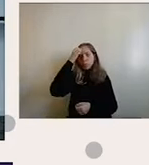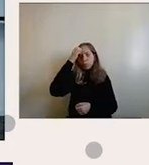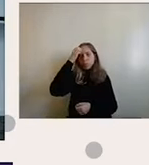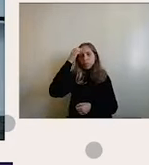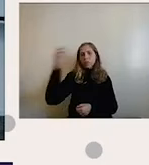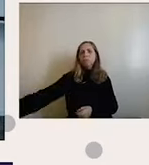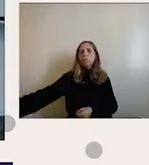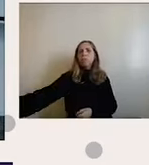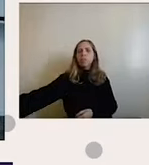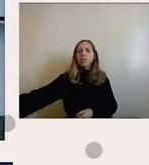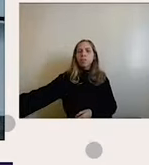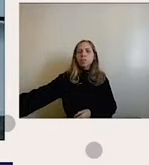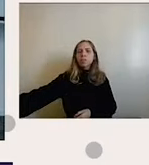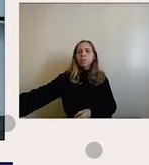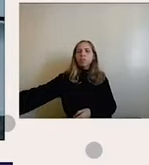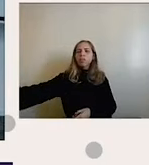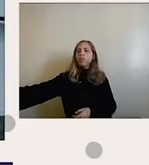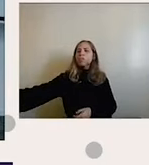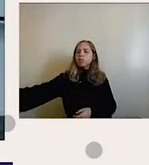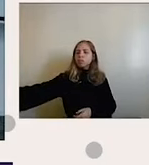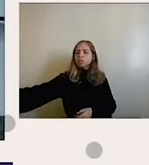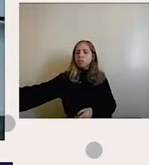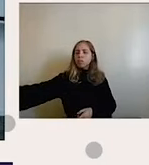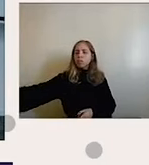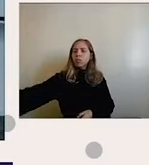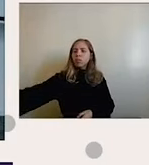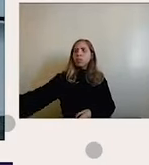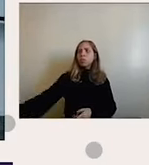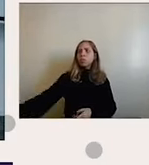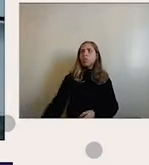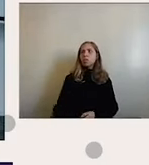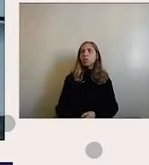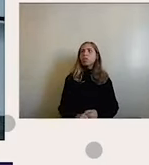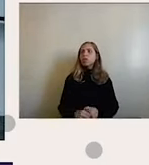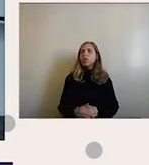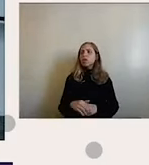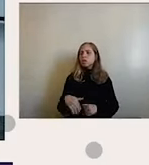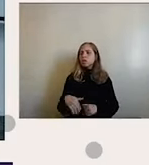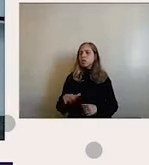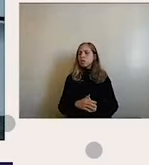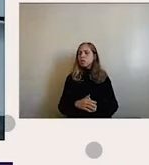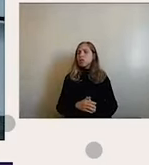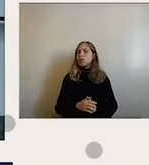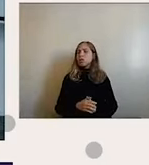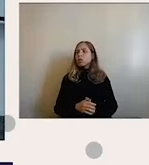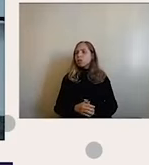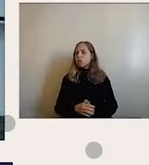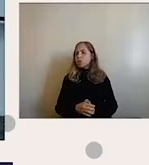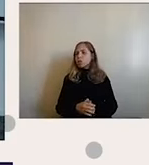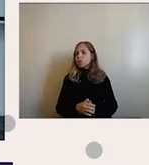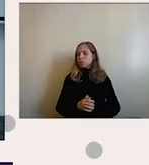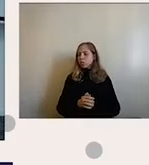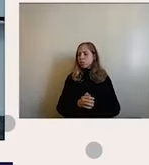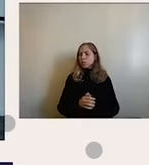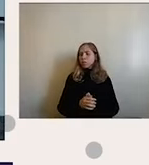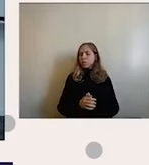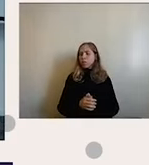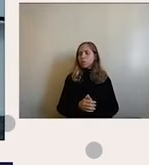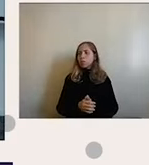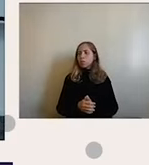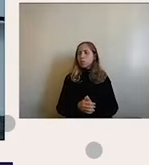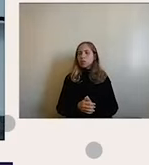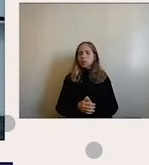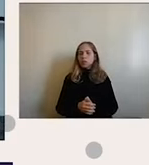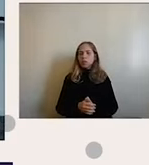O tema, né, a dificuldade do reconhecimento do nexo ocupacional em doenças mentais. Para o lado. Para